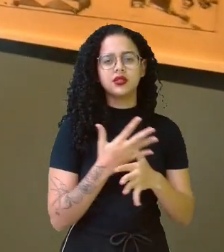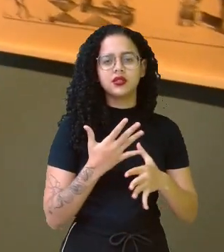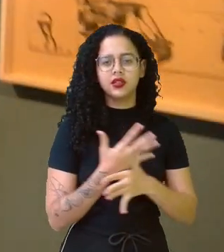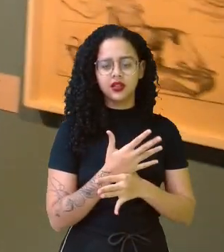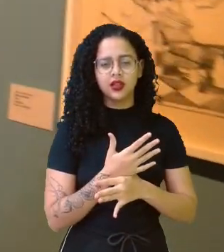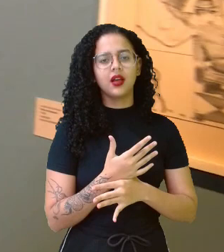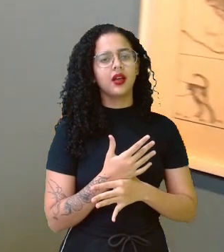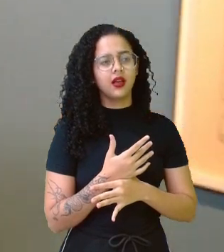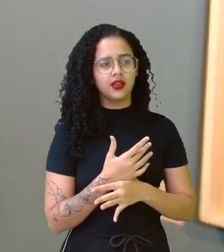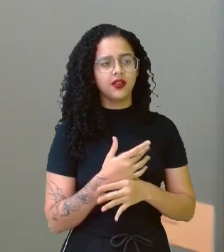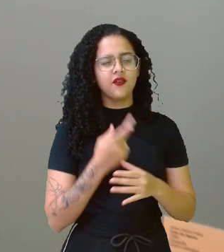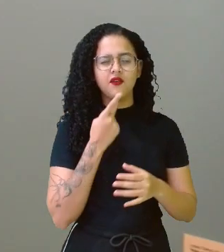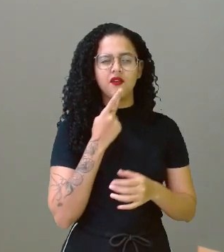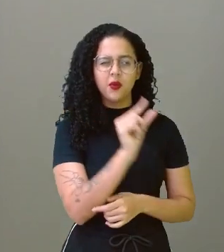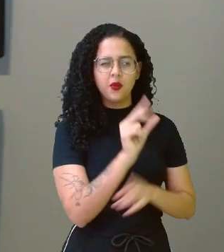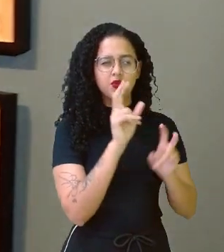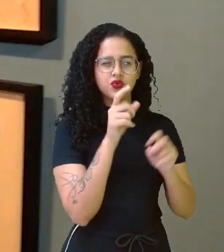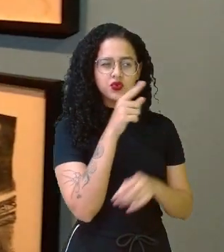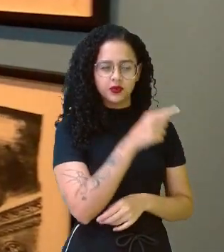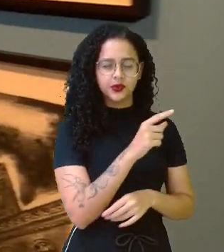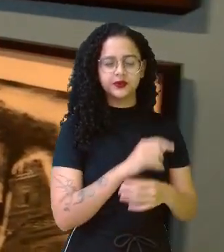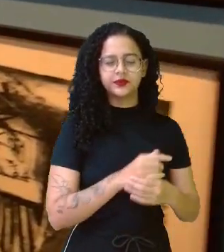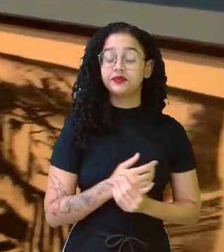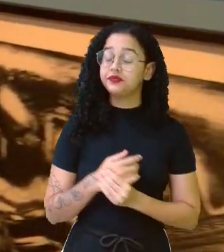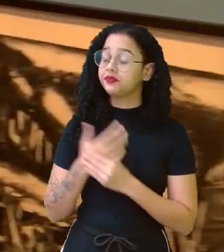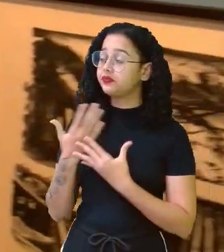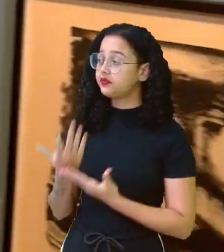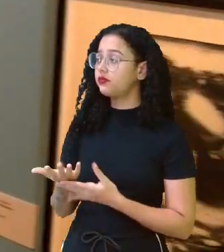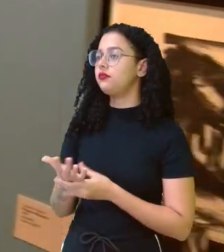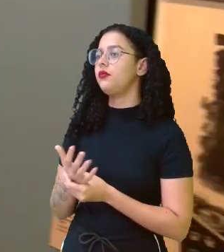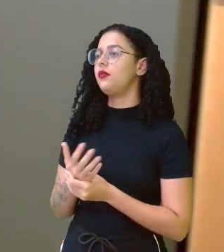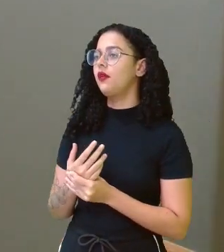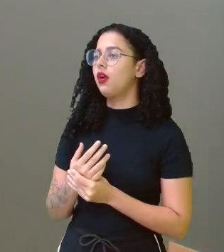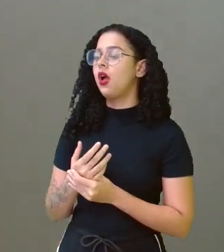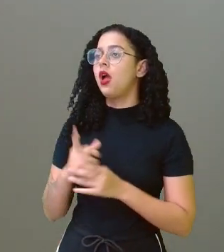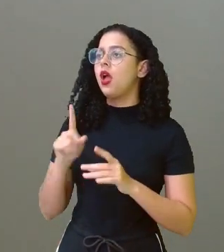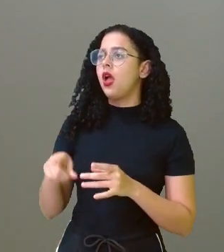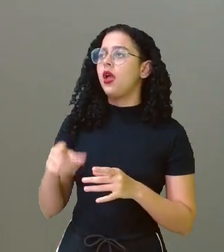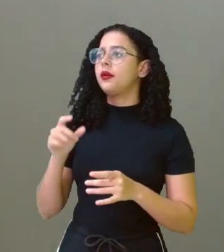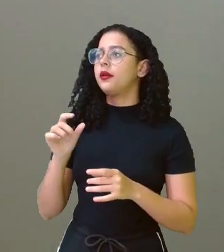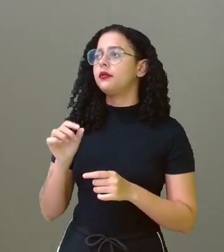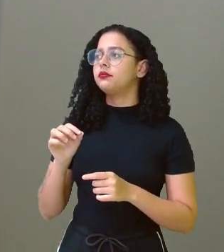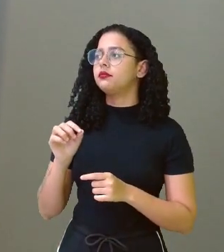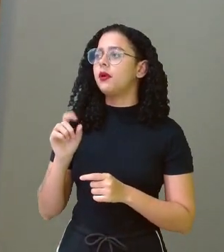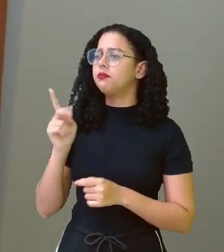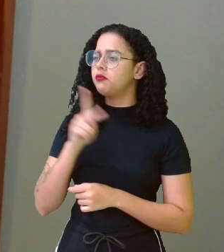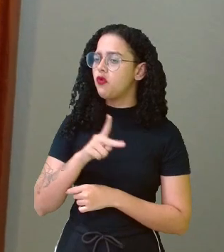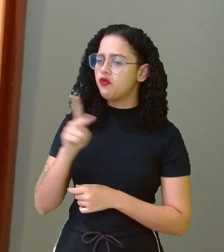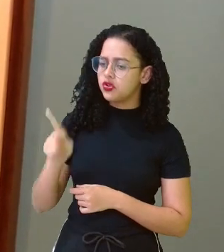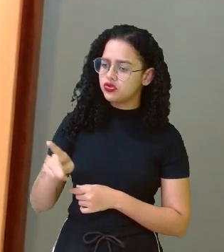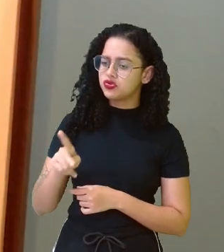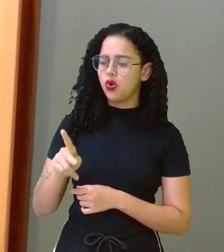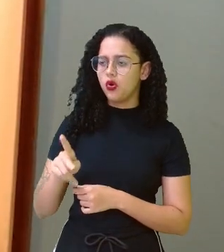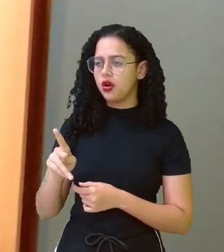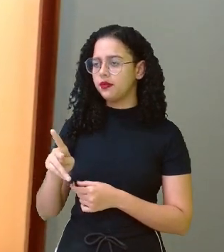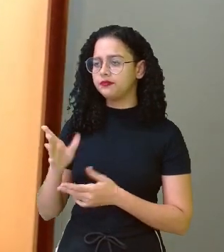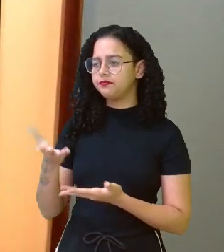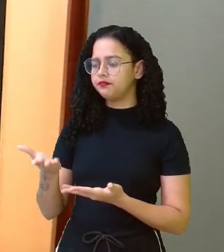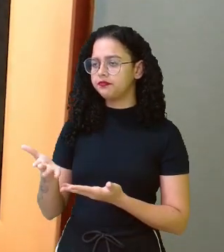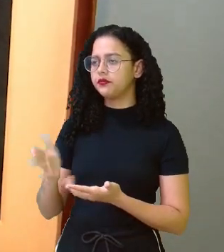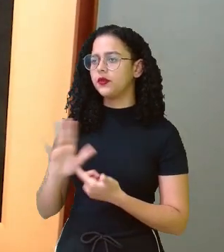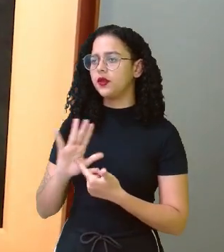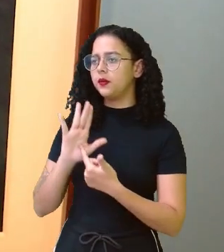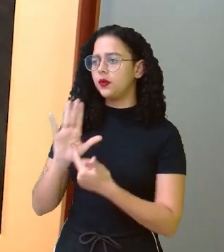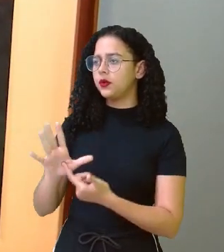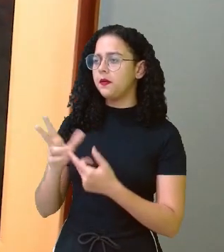pouco, André, sobre esse pedaço da exposição. Bom, é muito aquilo que a professora ela está trazendo, né? A gente